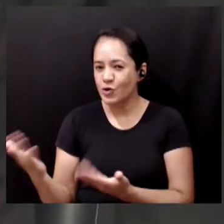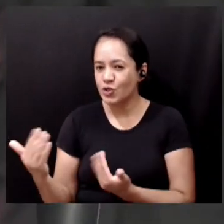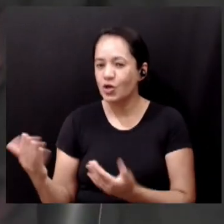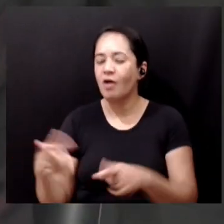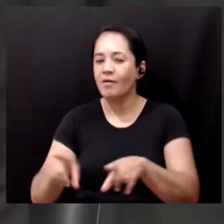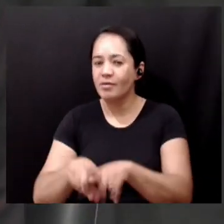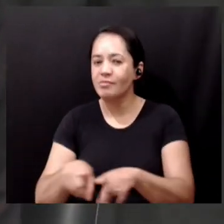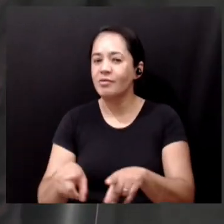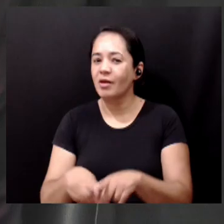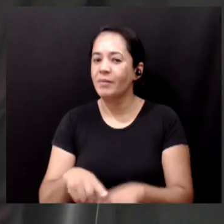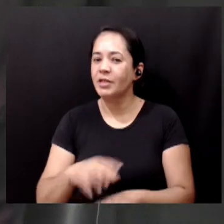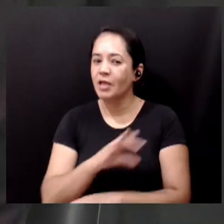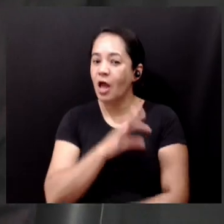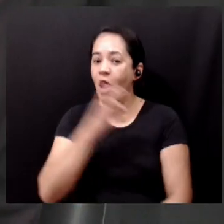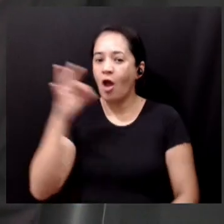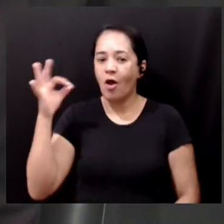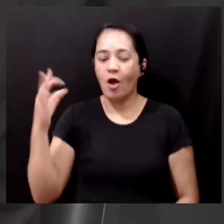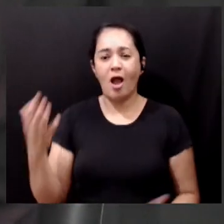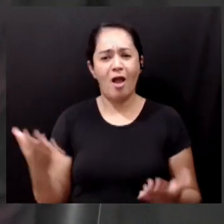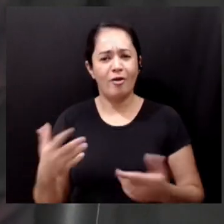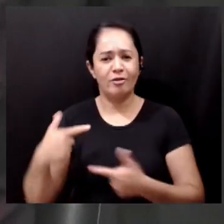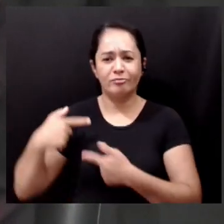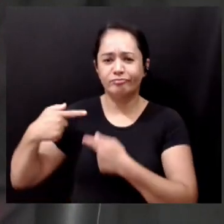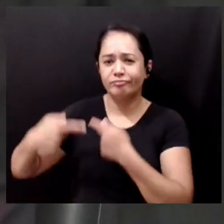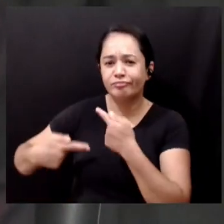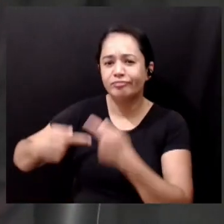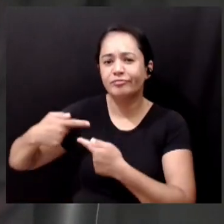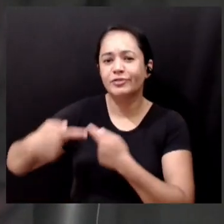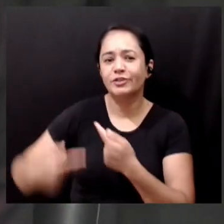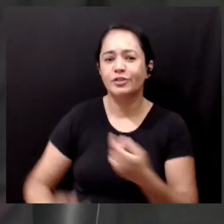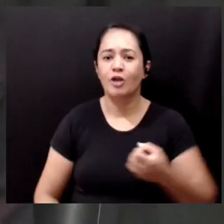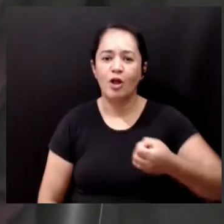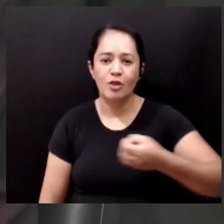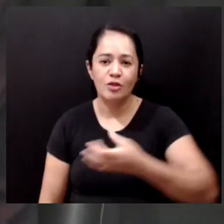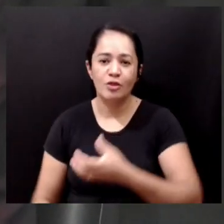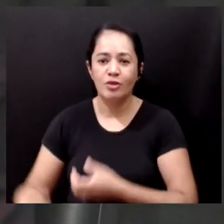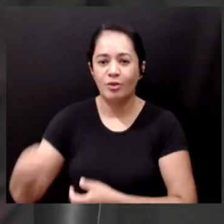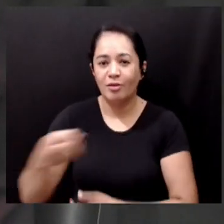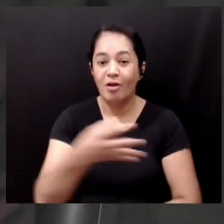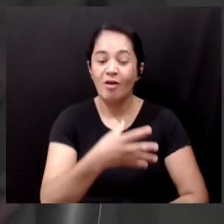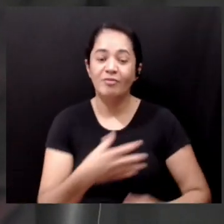já tem uma nova geração que já virou outros times conquistar outras coisas, então vai criando uma